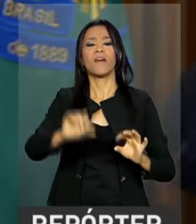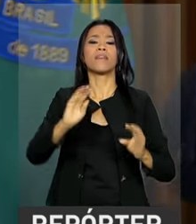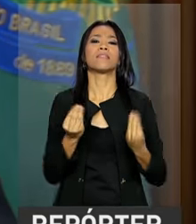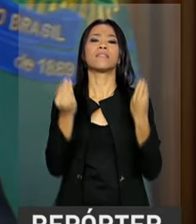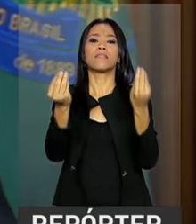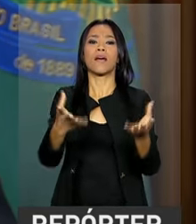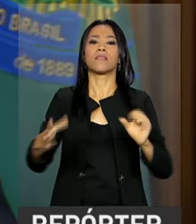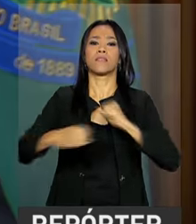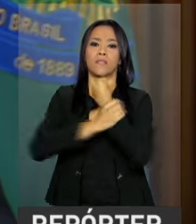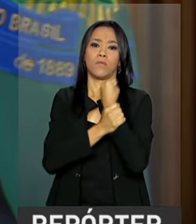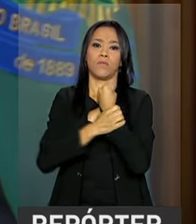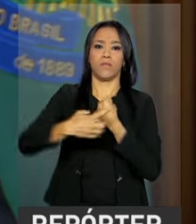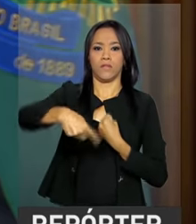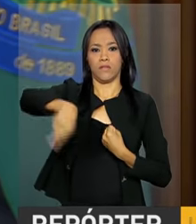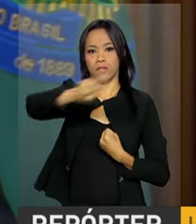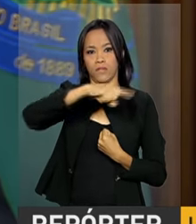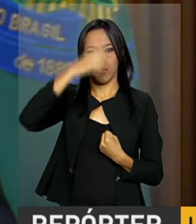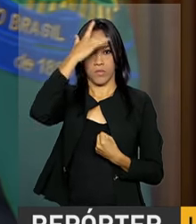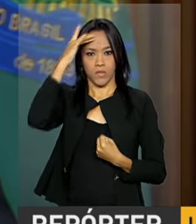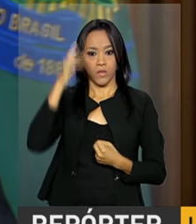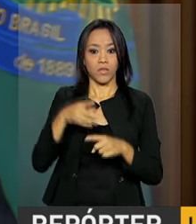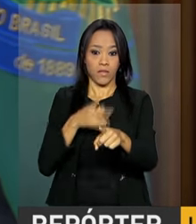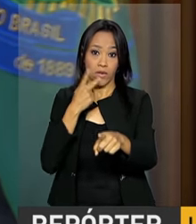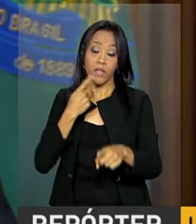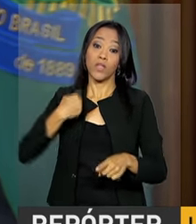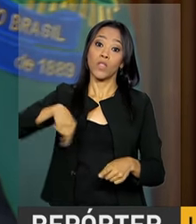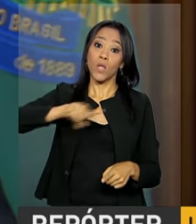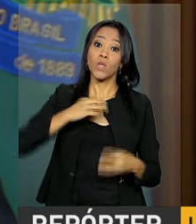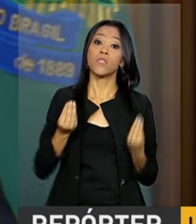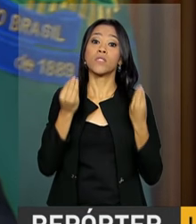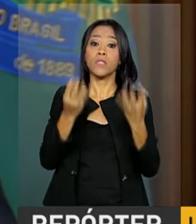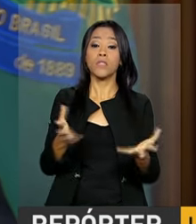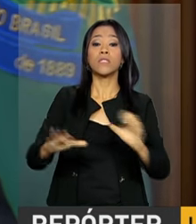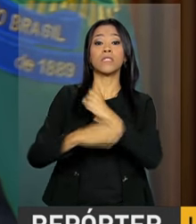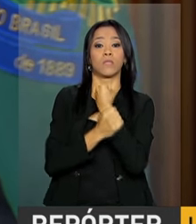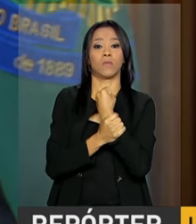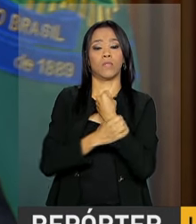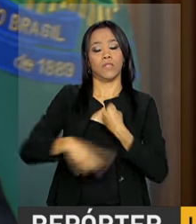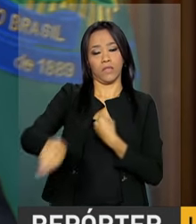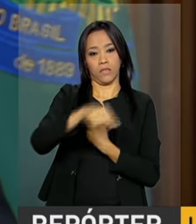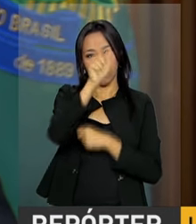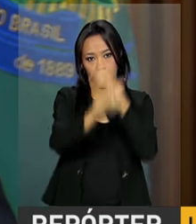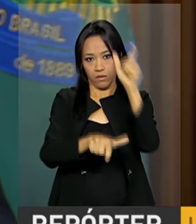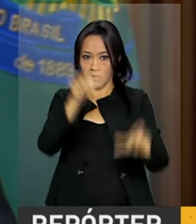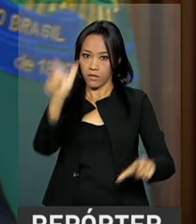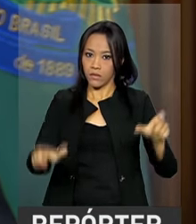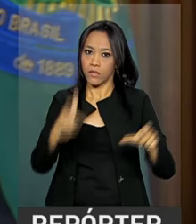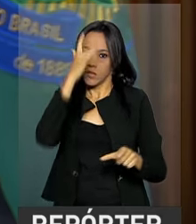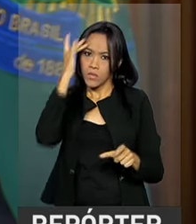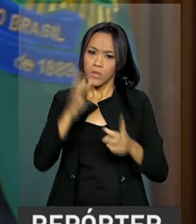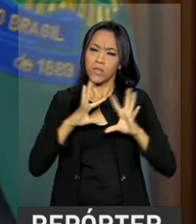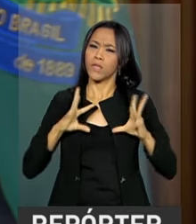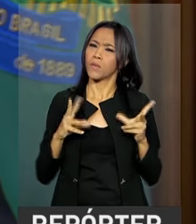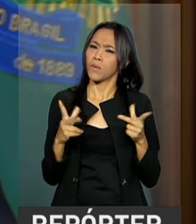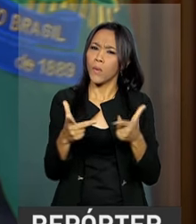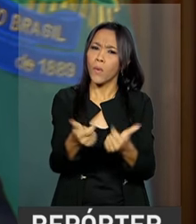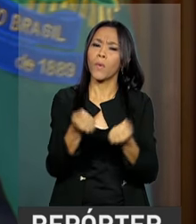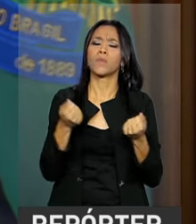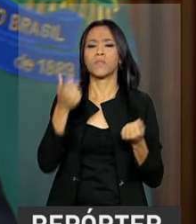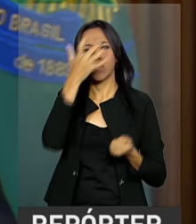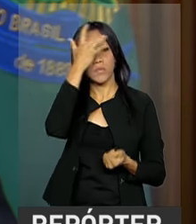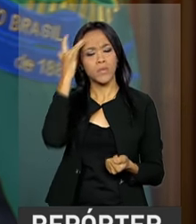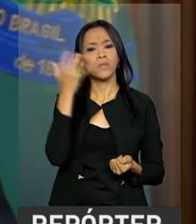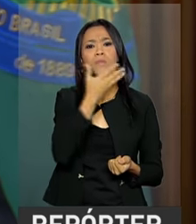trabalhador. Nós estamos aqui dando segurança ao trabalhador brasileiro. segurança a todos os